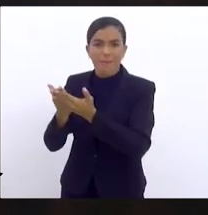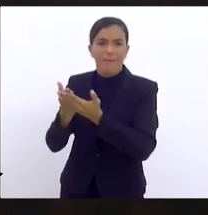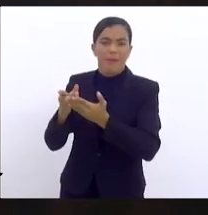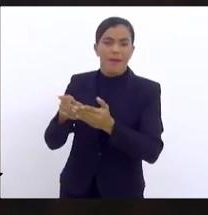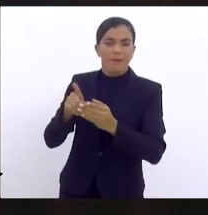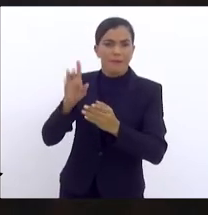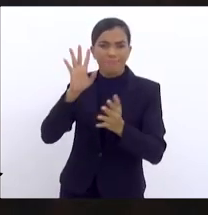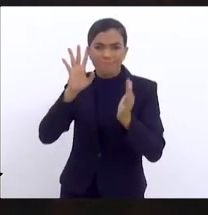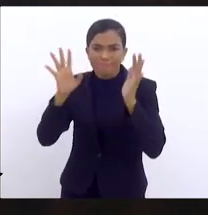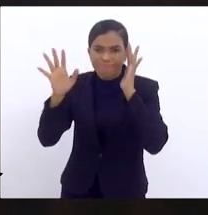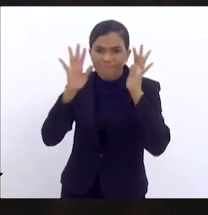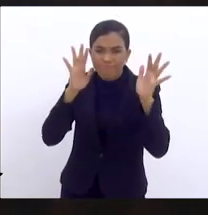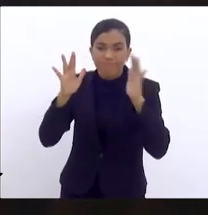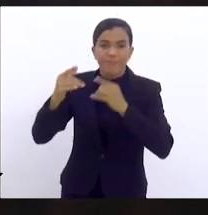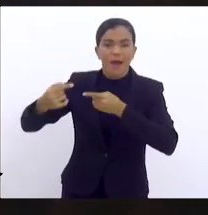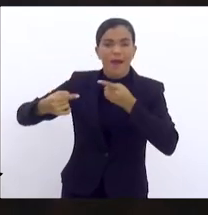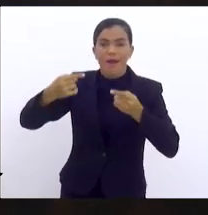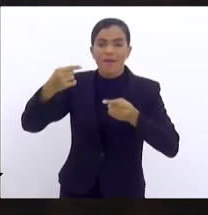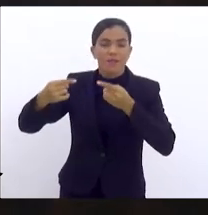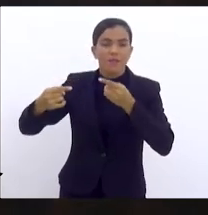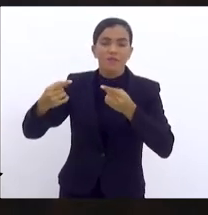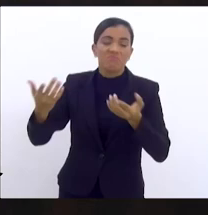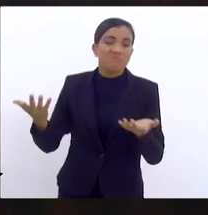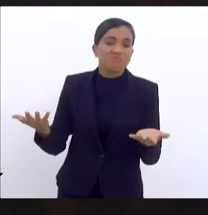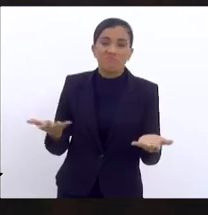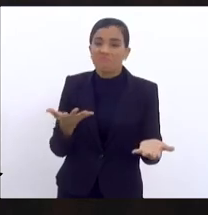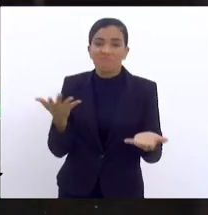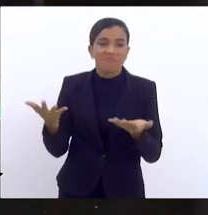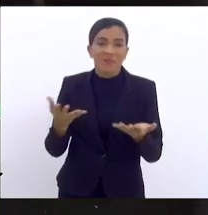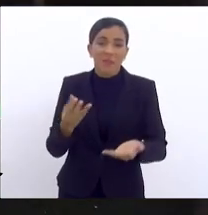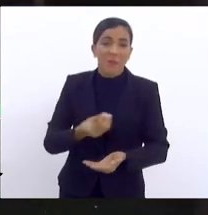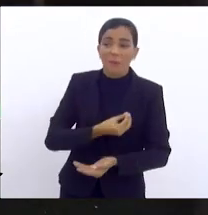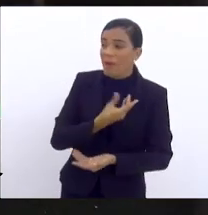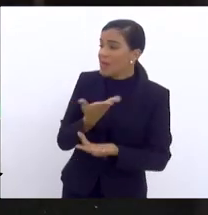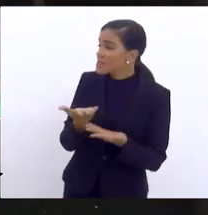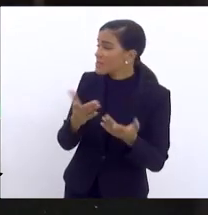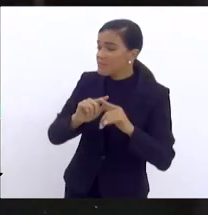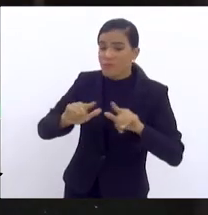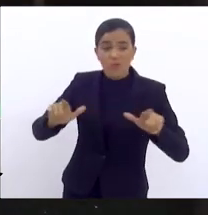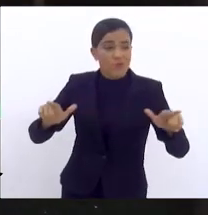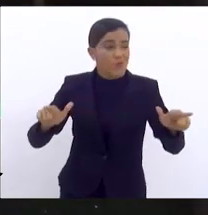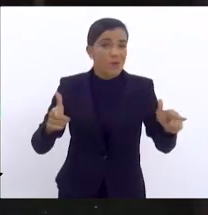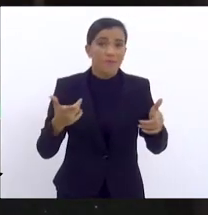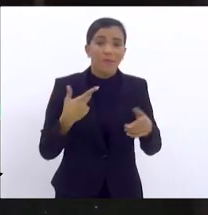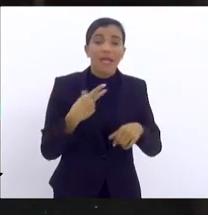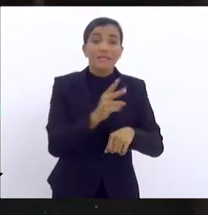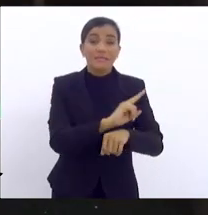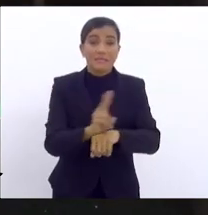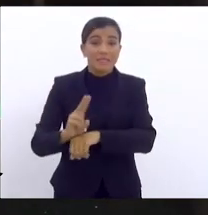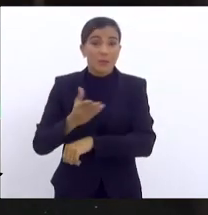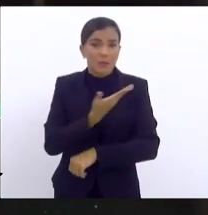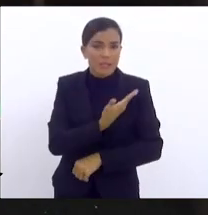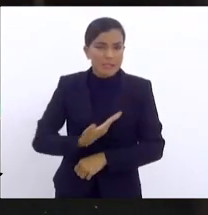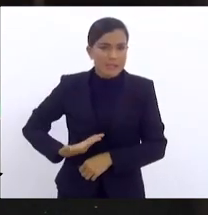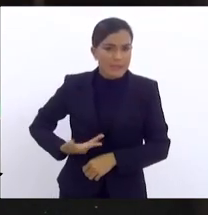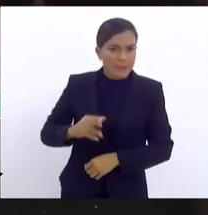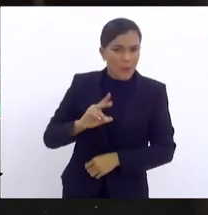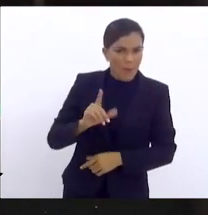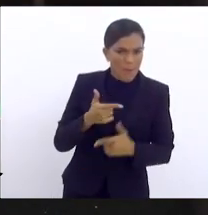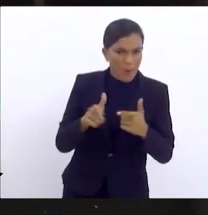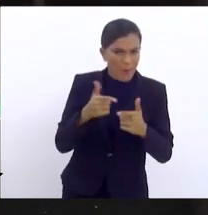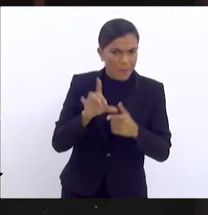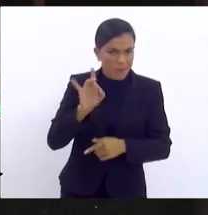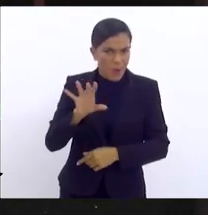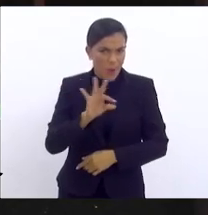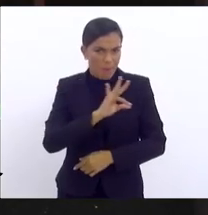assim colaborar para a resolução do problema eles não aparecem Segurança Pública não é somente o problema da polícia